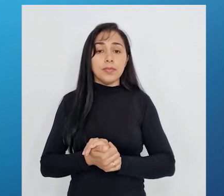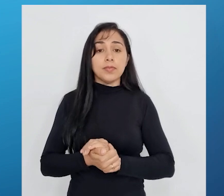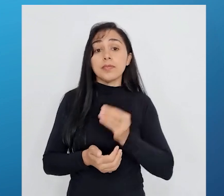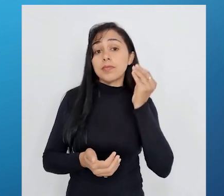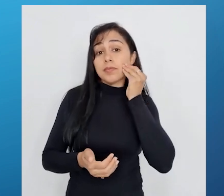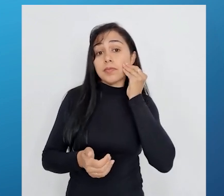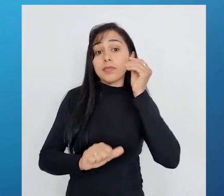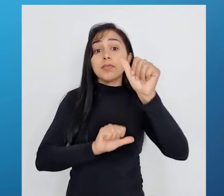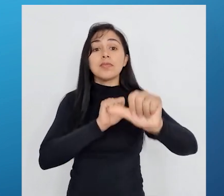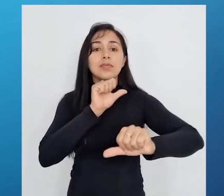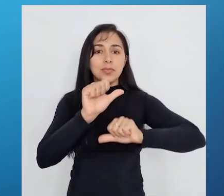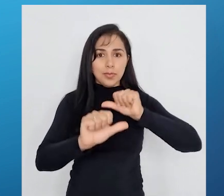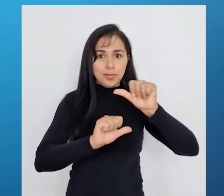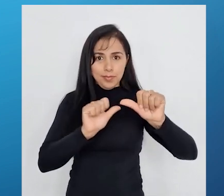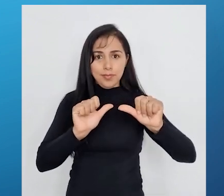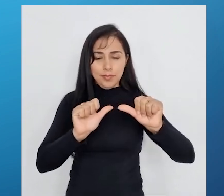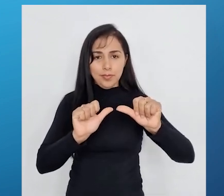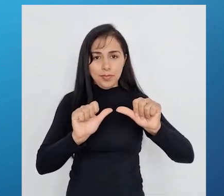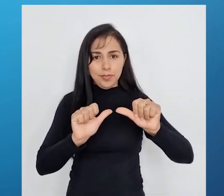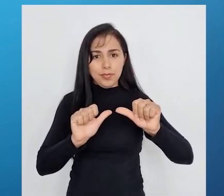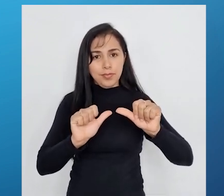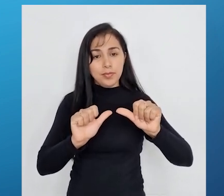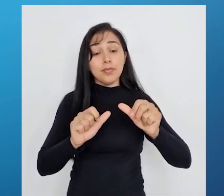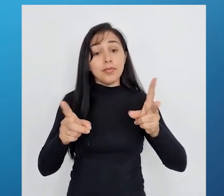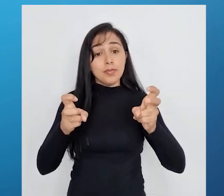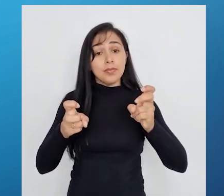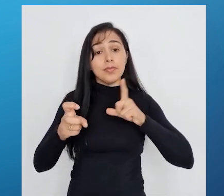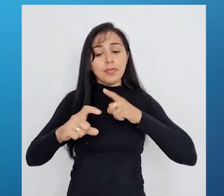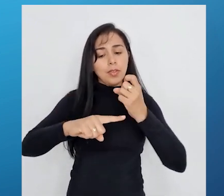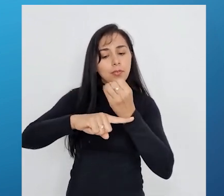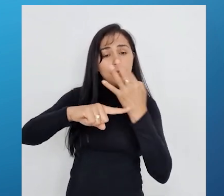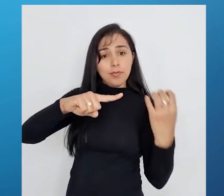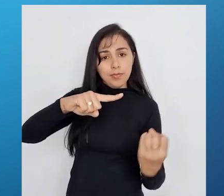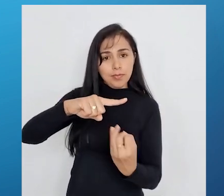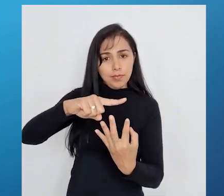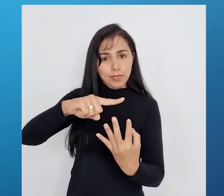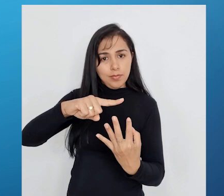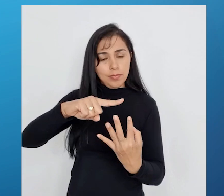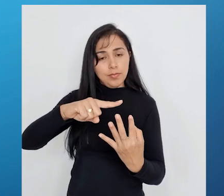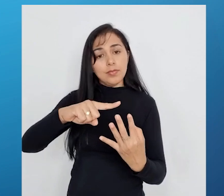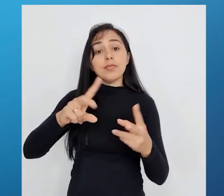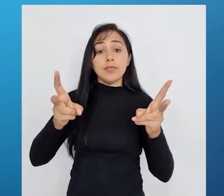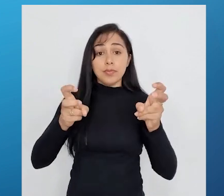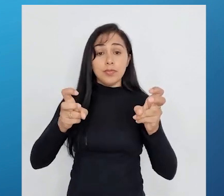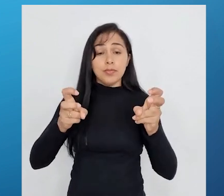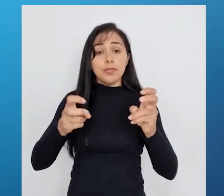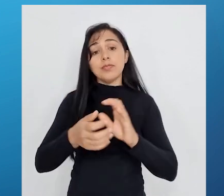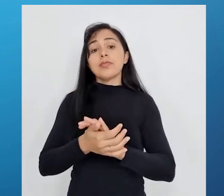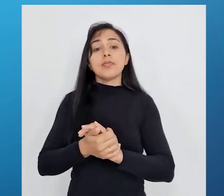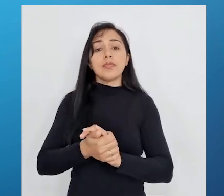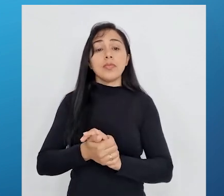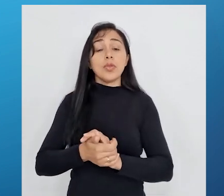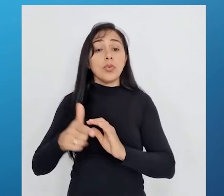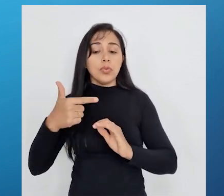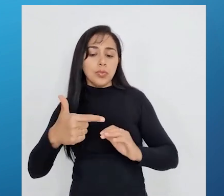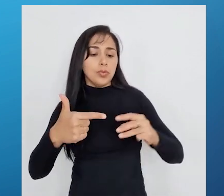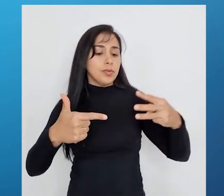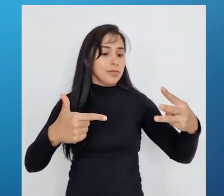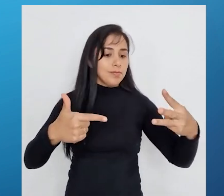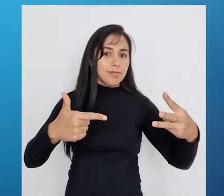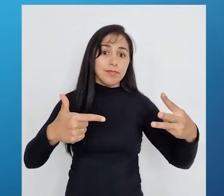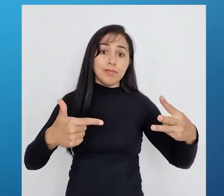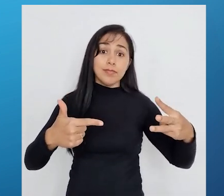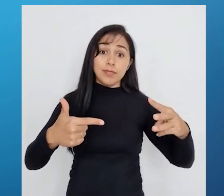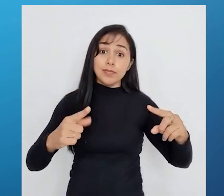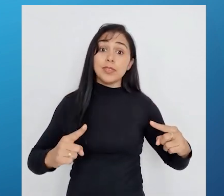ela, tentar tirar essas frações que estão aí embaixo. Ó. Então, 2 e 3, ele é um número que tem o 6 como